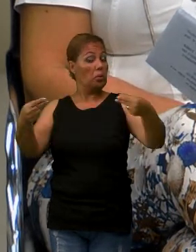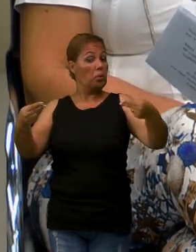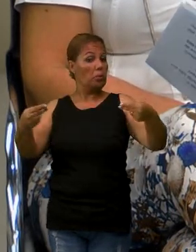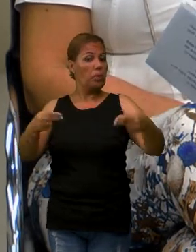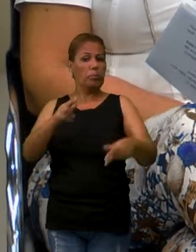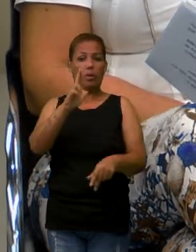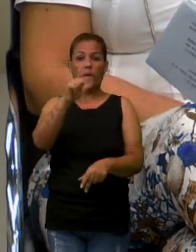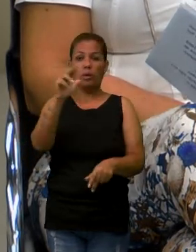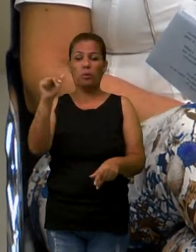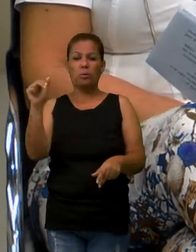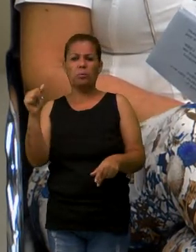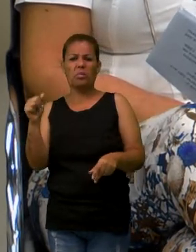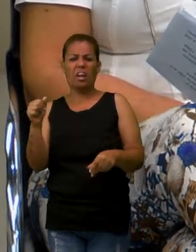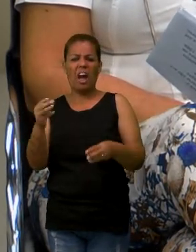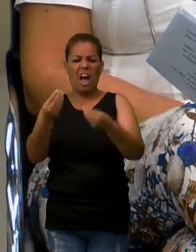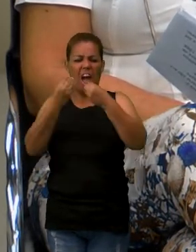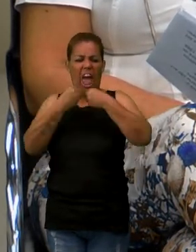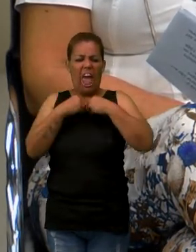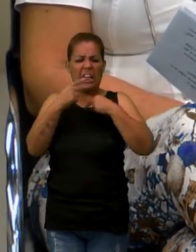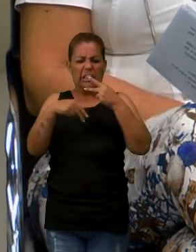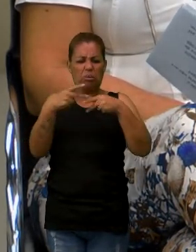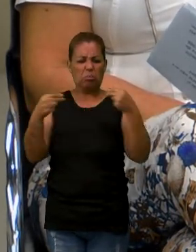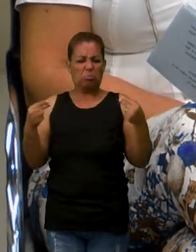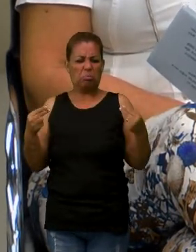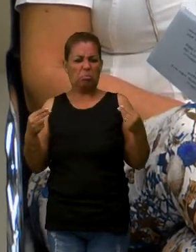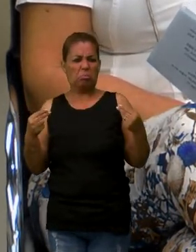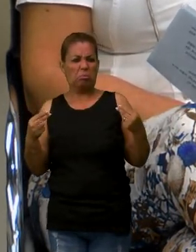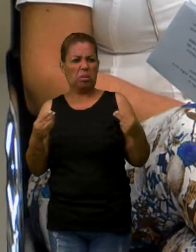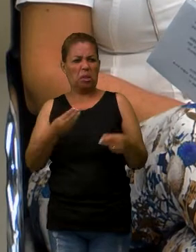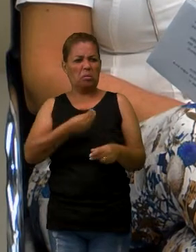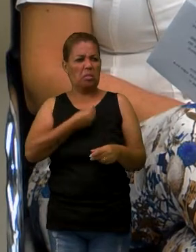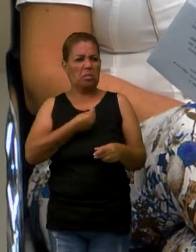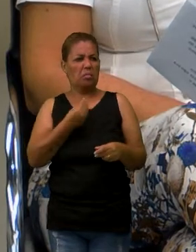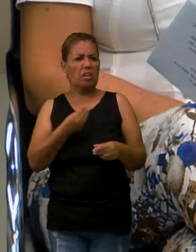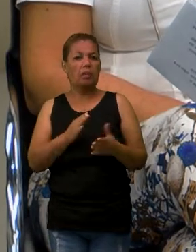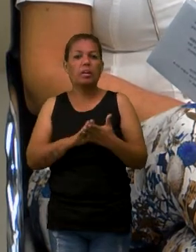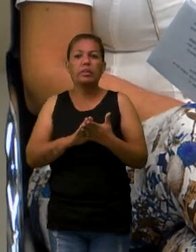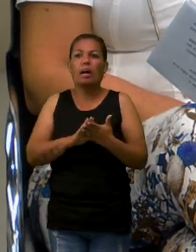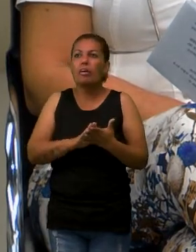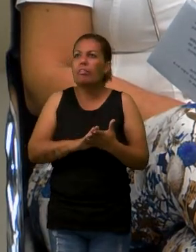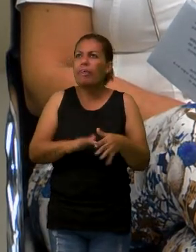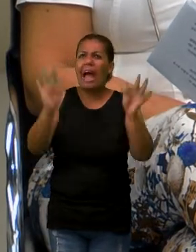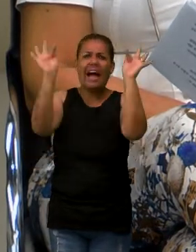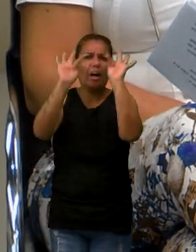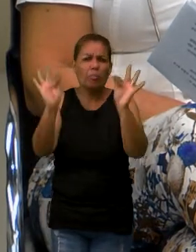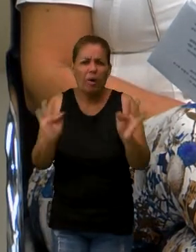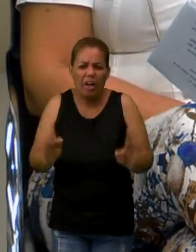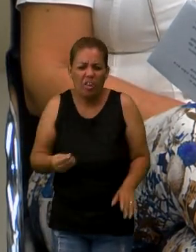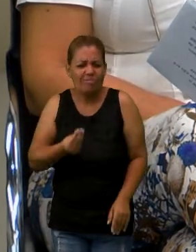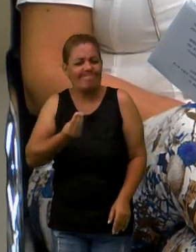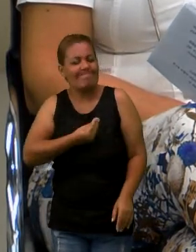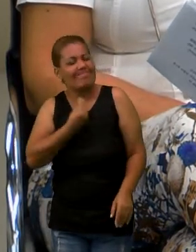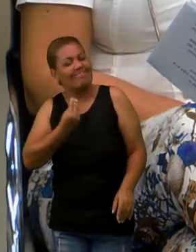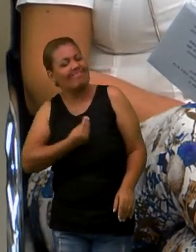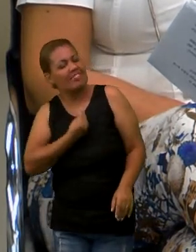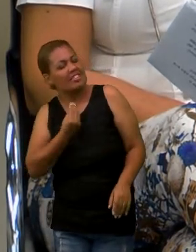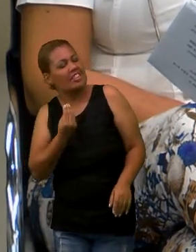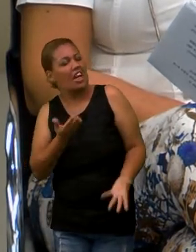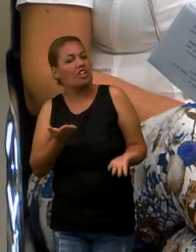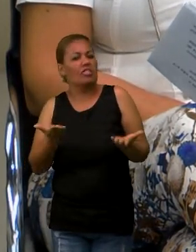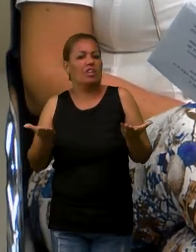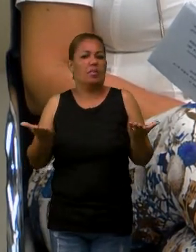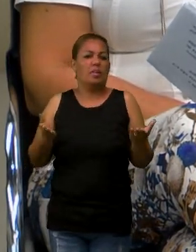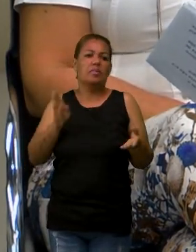eu nunca nunca tinha recebido a promessa minha vida é mesmo muito aquilo foi maior felicidade da minha vida que legal